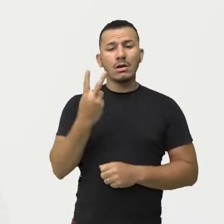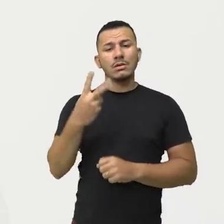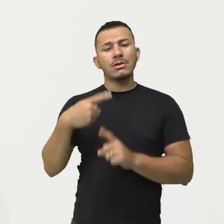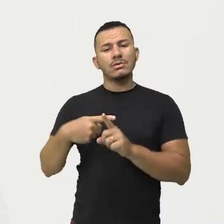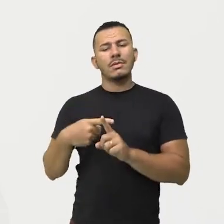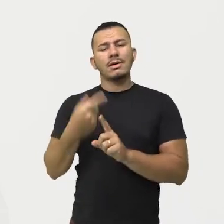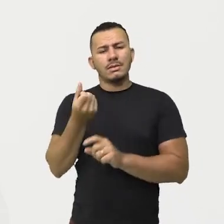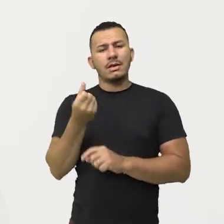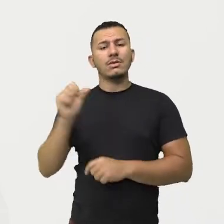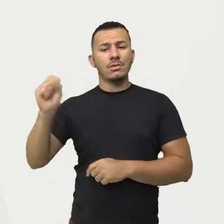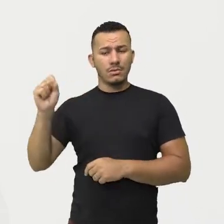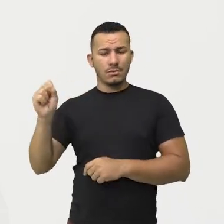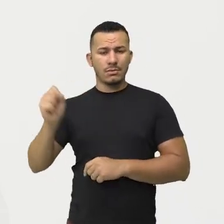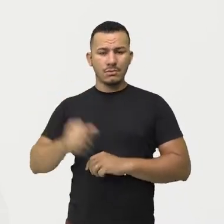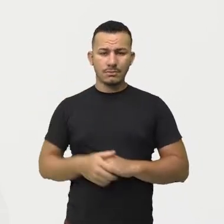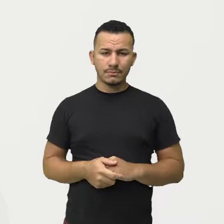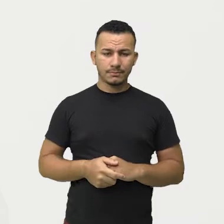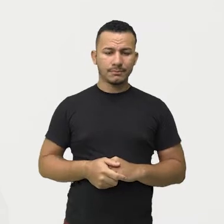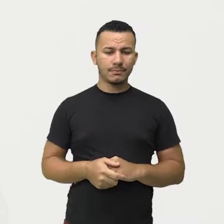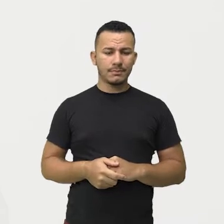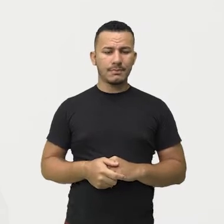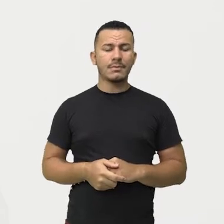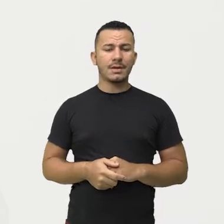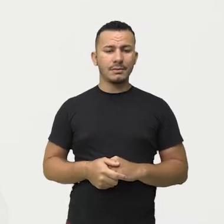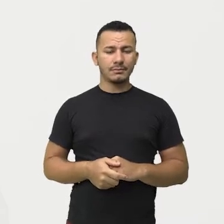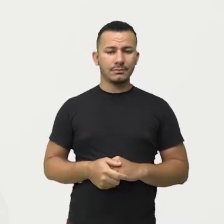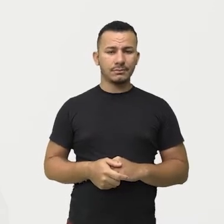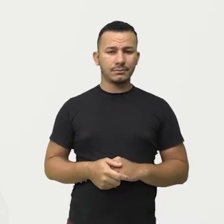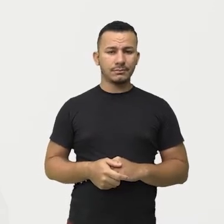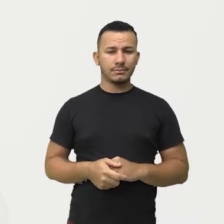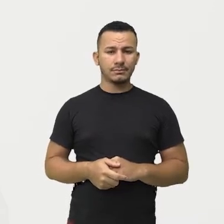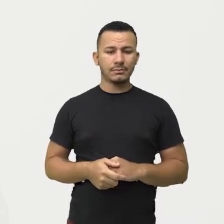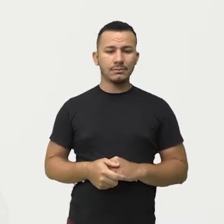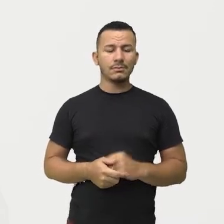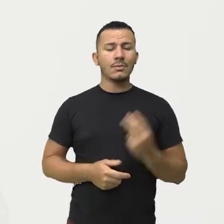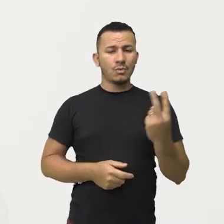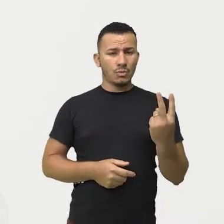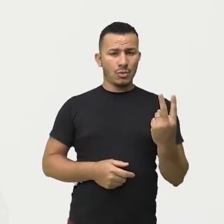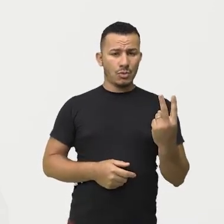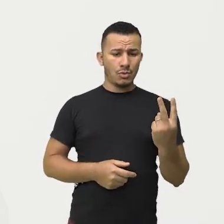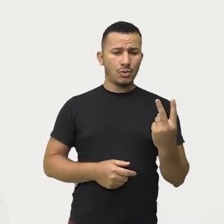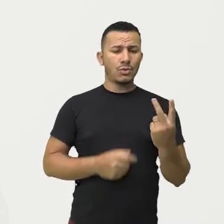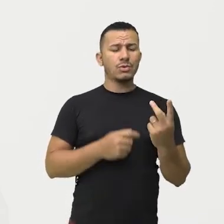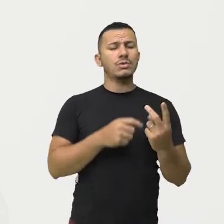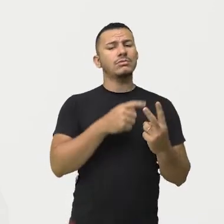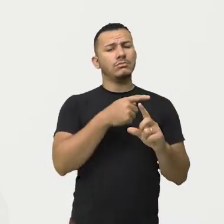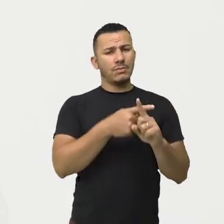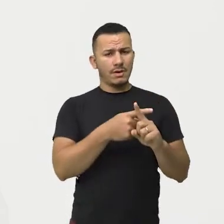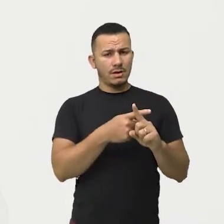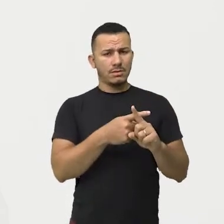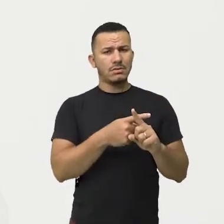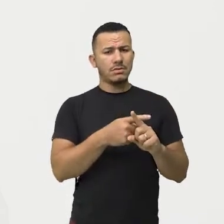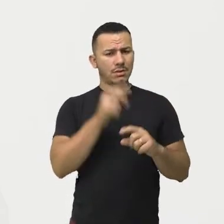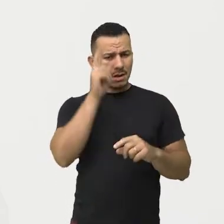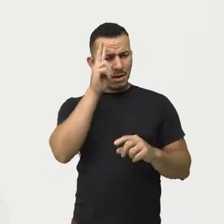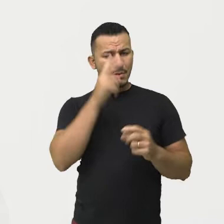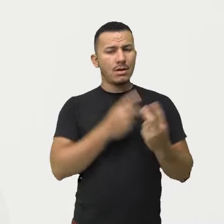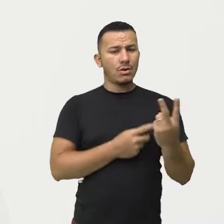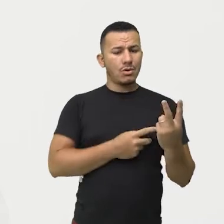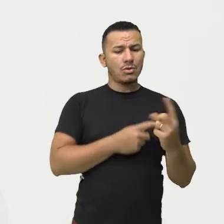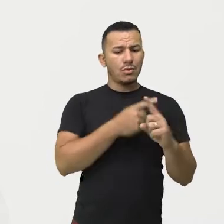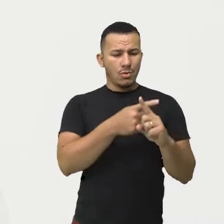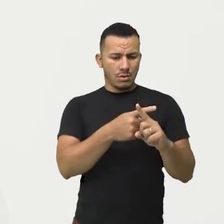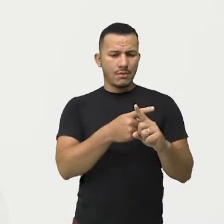mais 6, 8, beleza. Peguei, ó, e multipliquei o primeiro prato por 2.